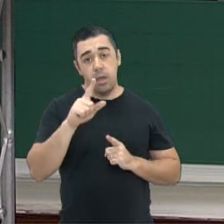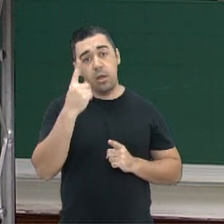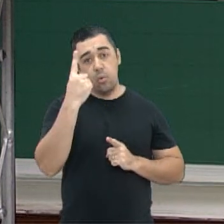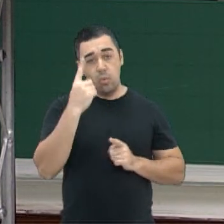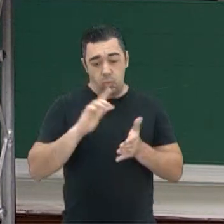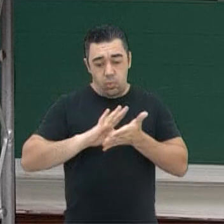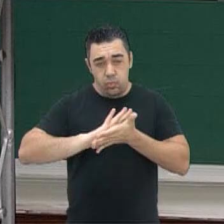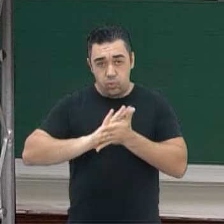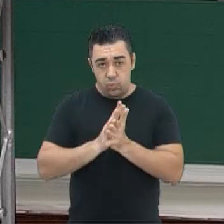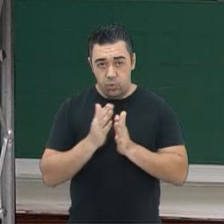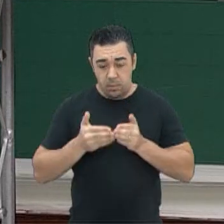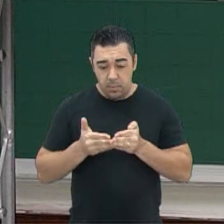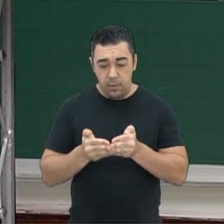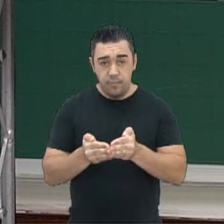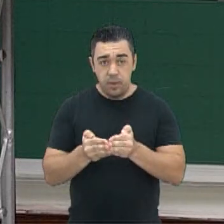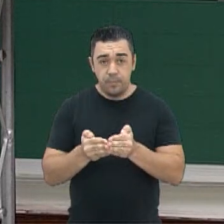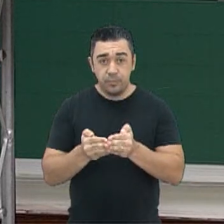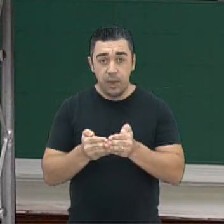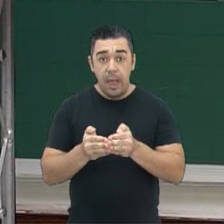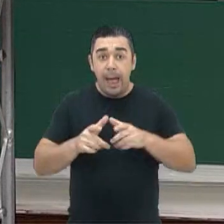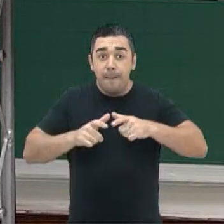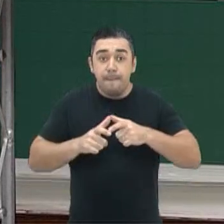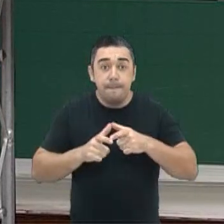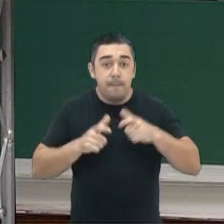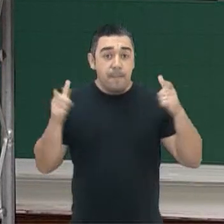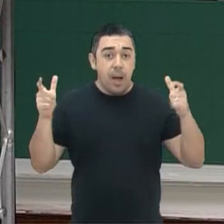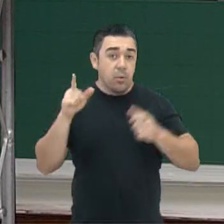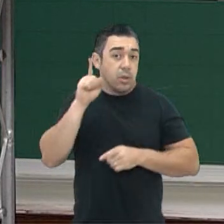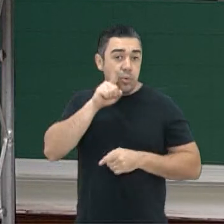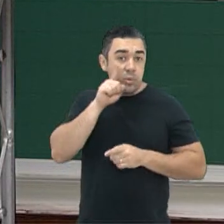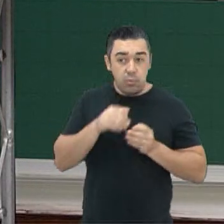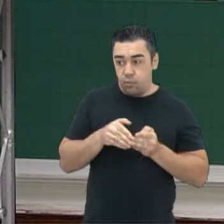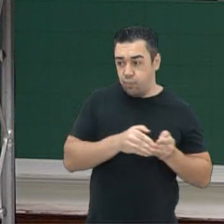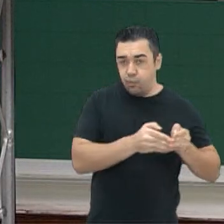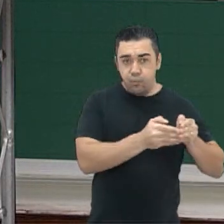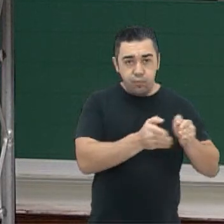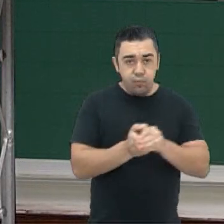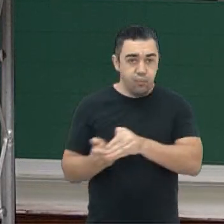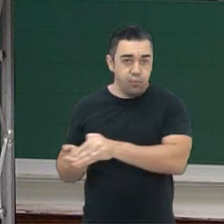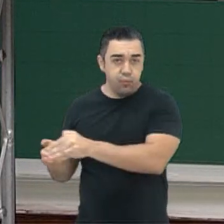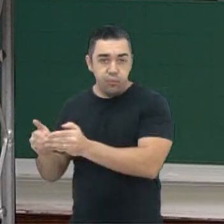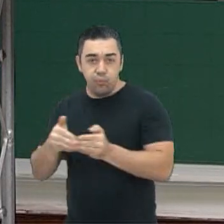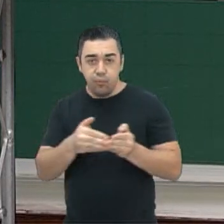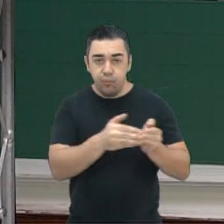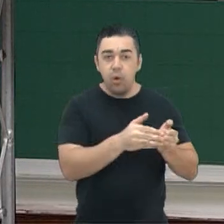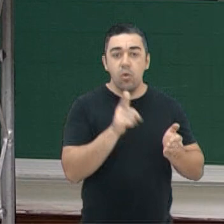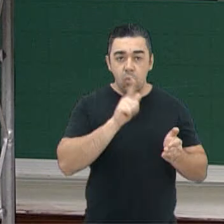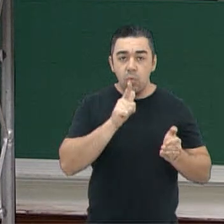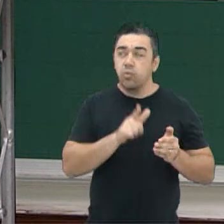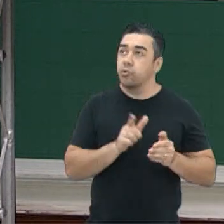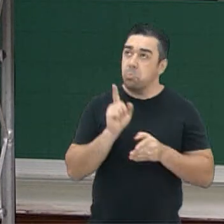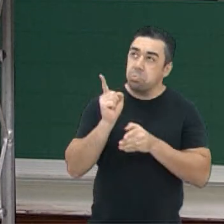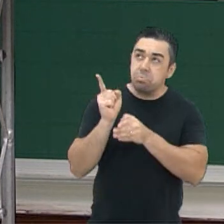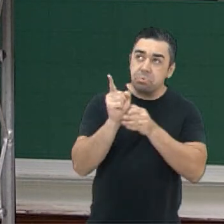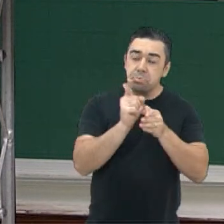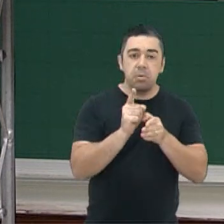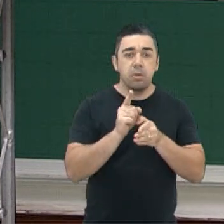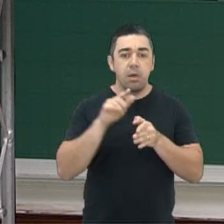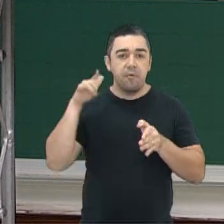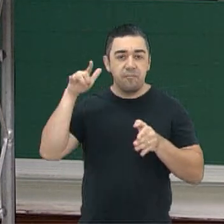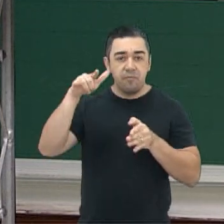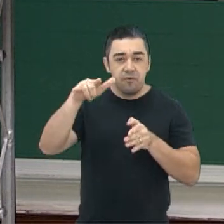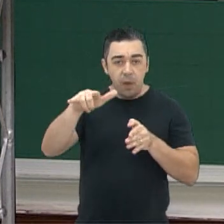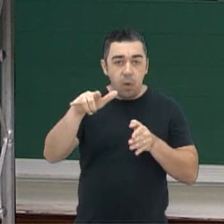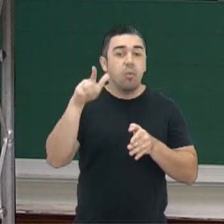A maioria da frota marítima foi recuperada pelos Estados Unidos, mesmo aqueles que naufragaram, os porta-aviões ou navios que foram